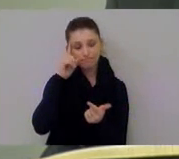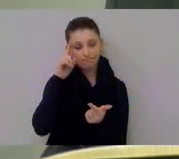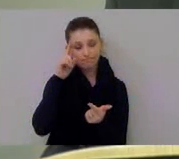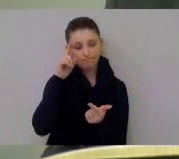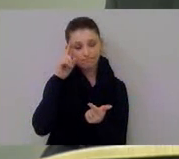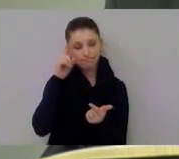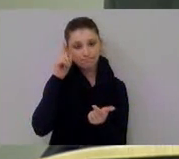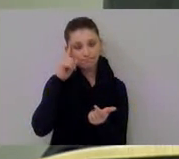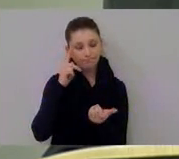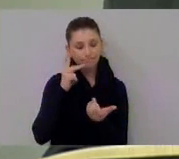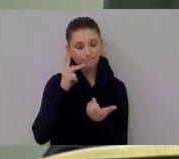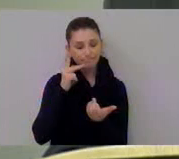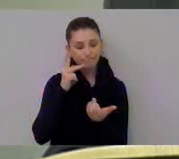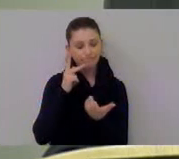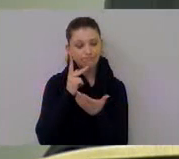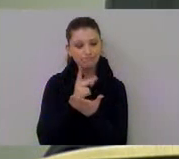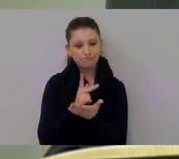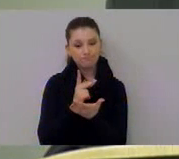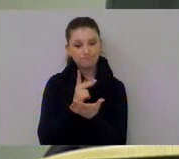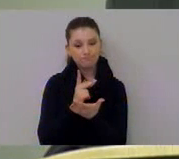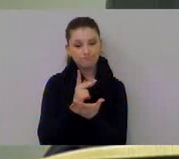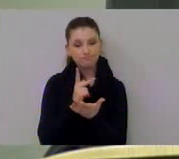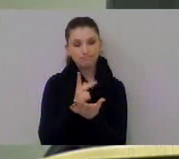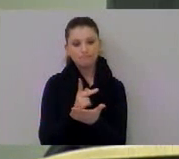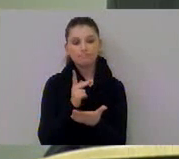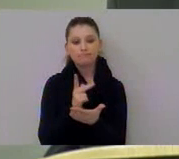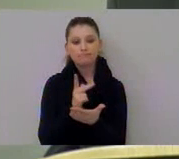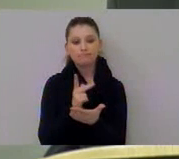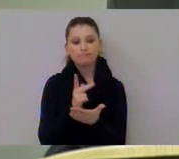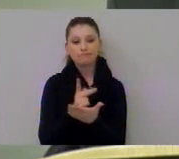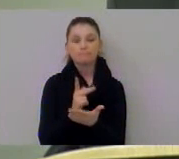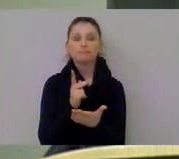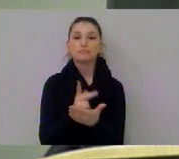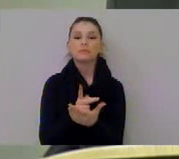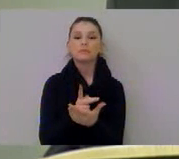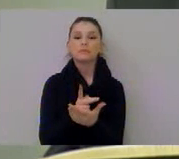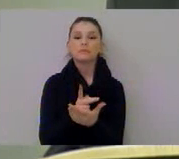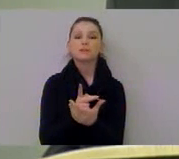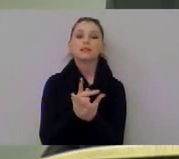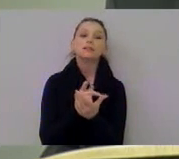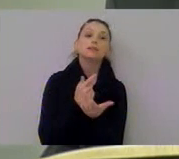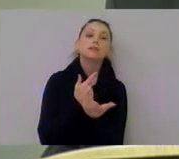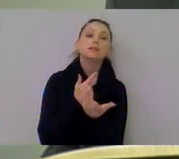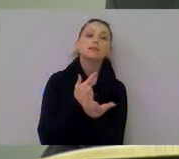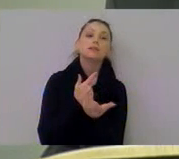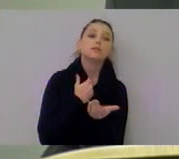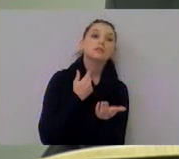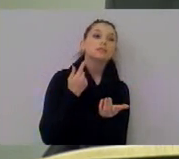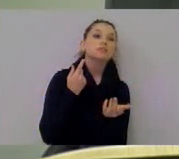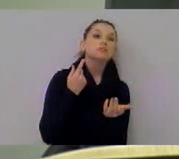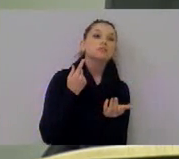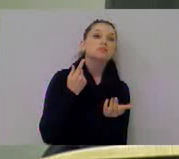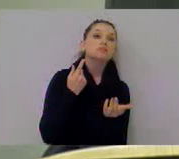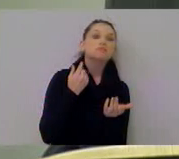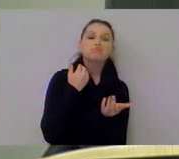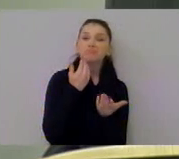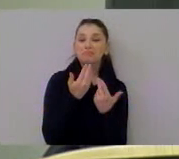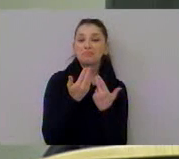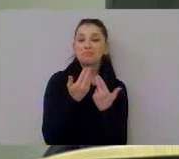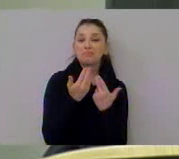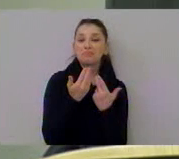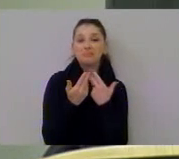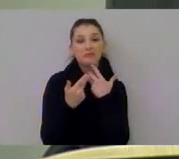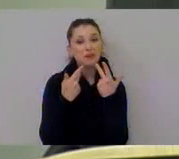Que se falou muito na Secretaria de Obras. E eu